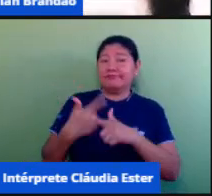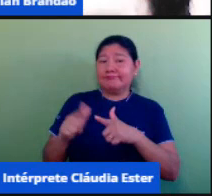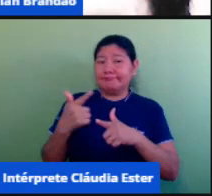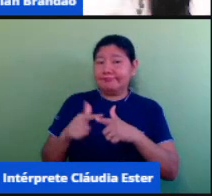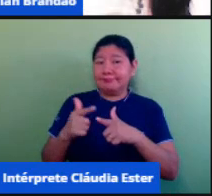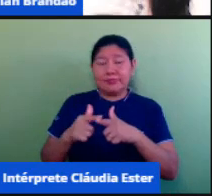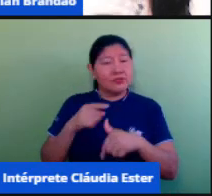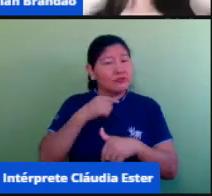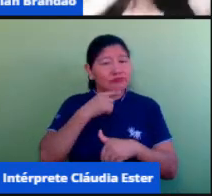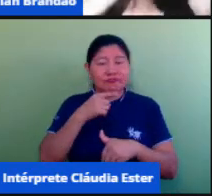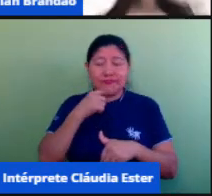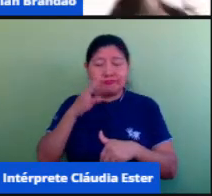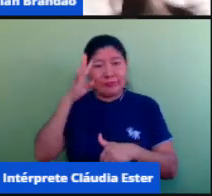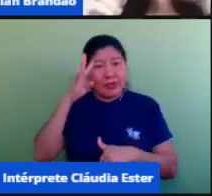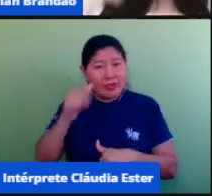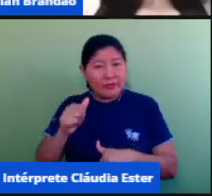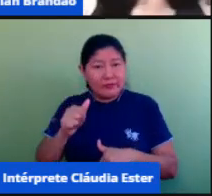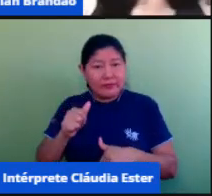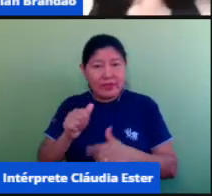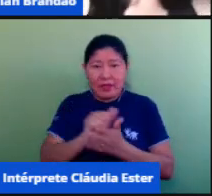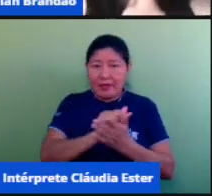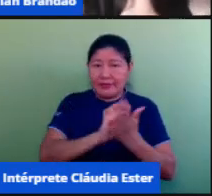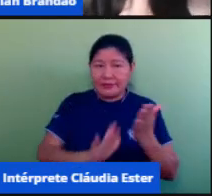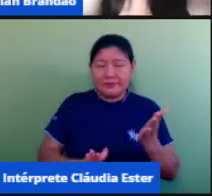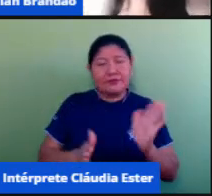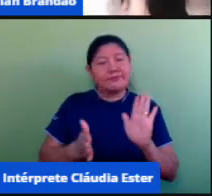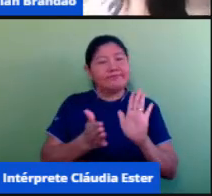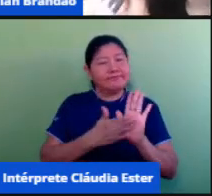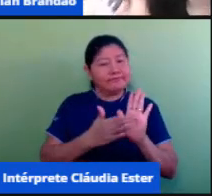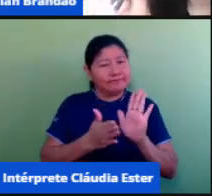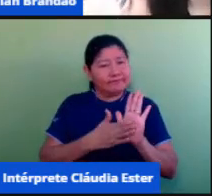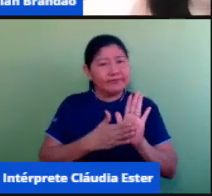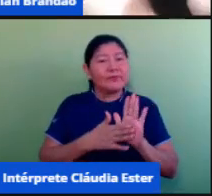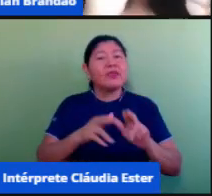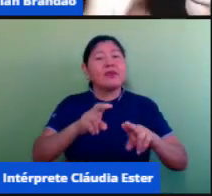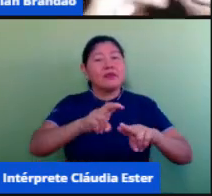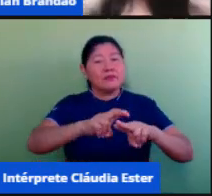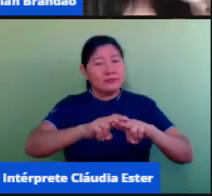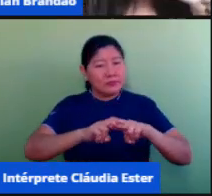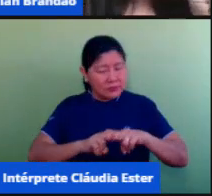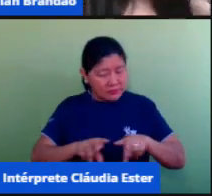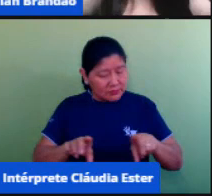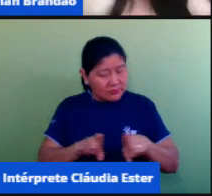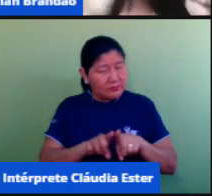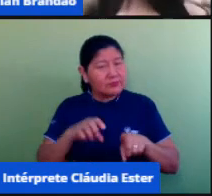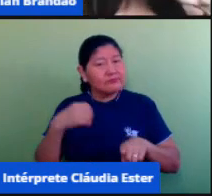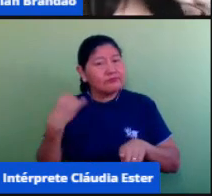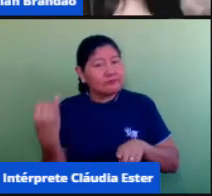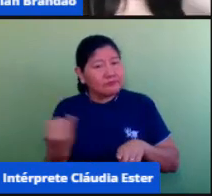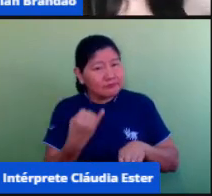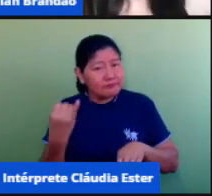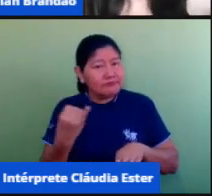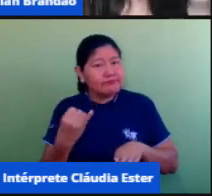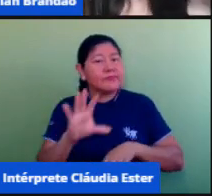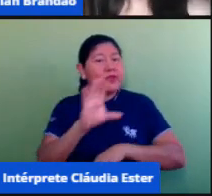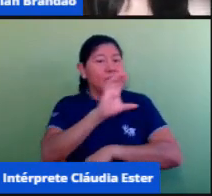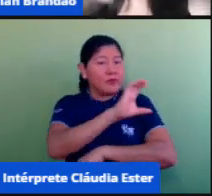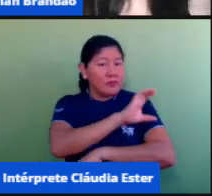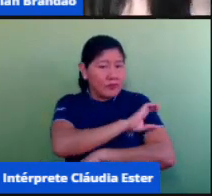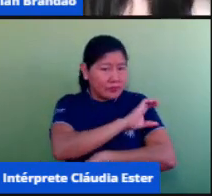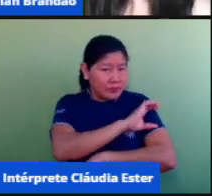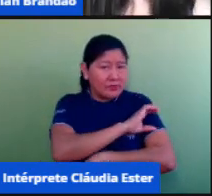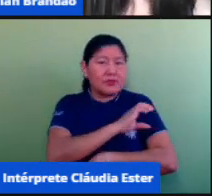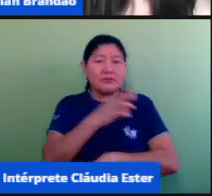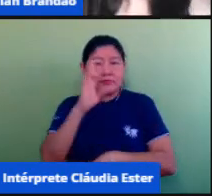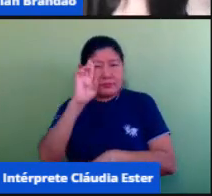forma correta a atividade proposta. Aí entra a intervenção da equipe junto a esse aluno, a esses casos particulares